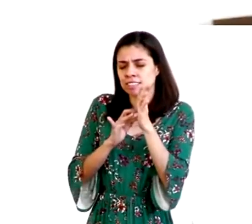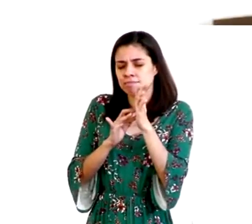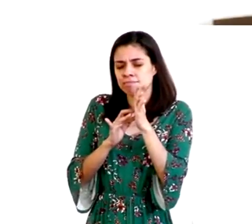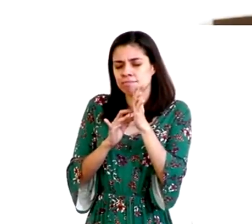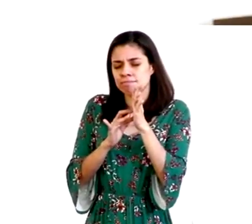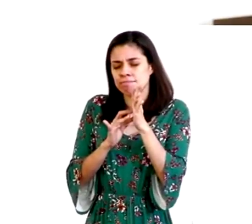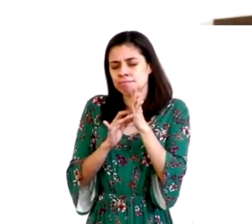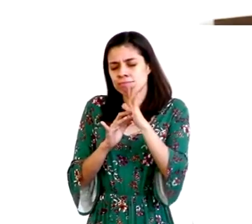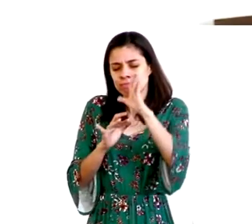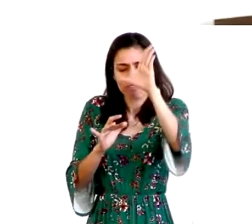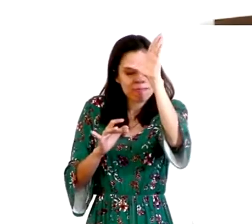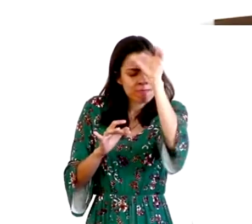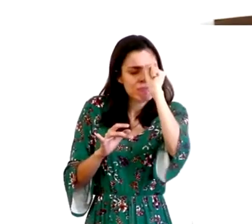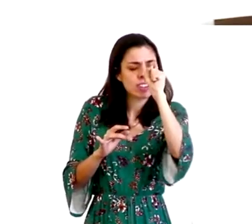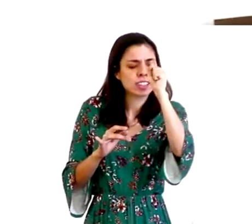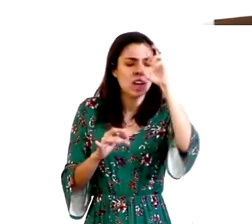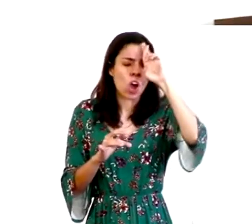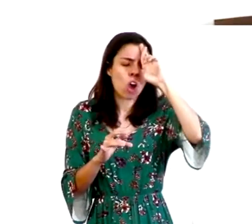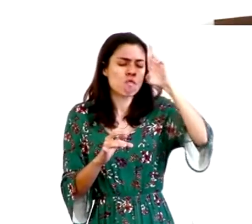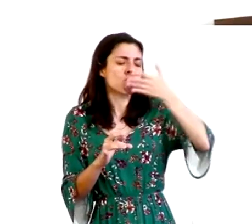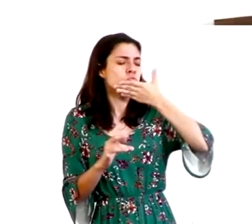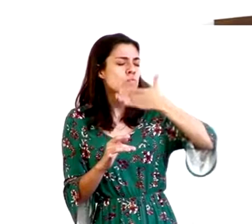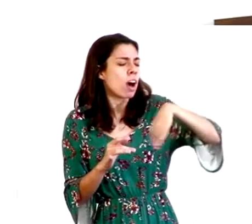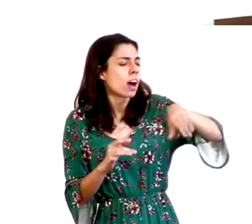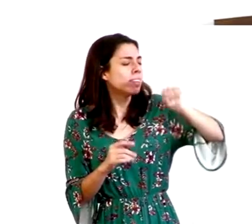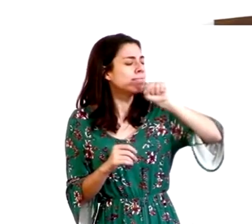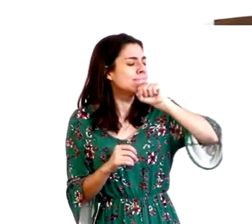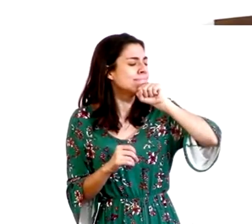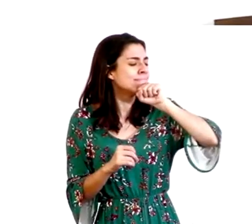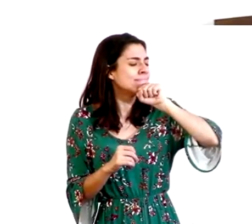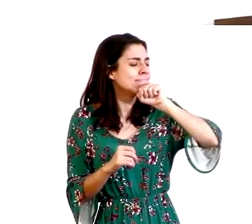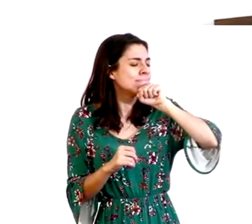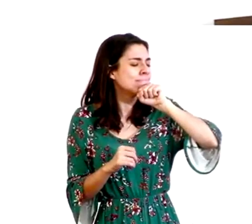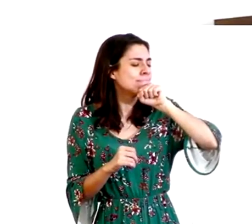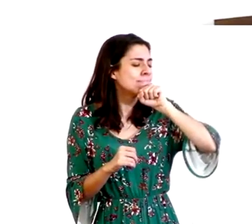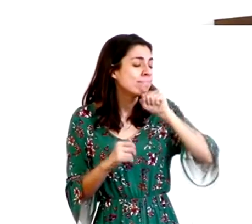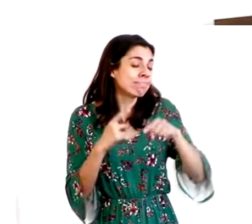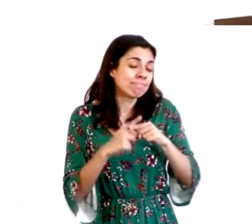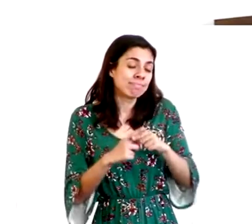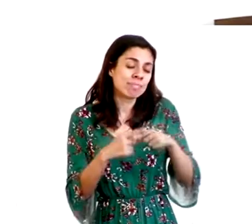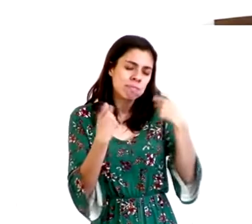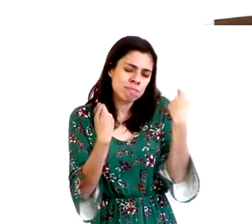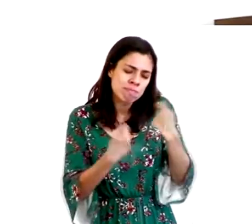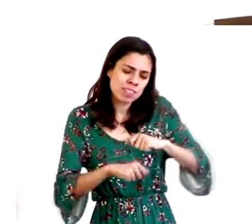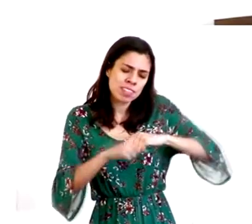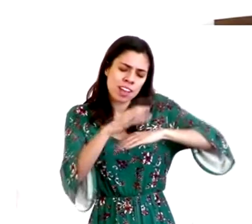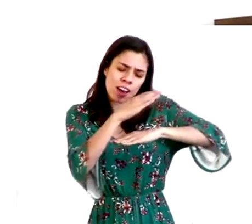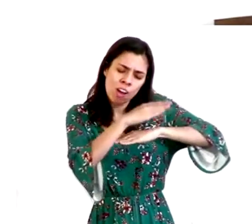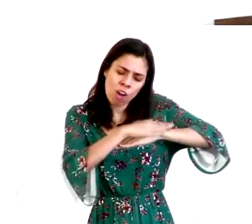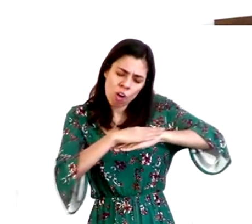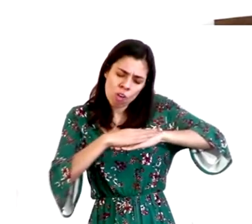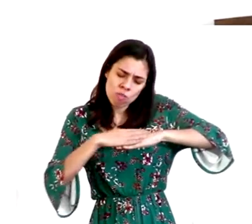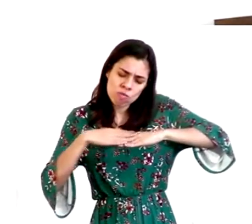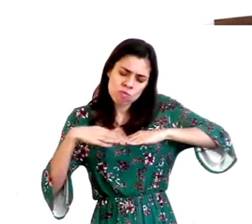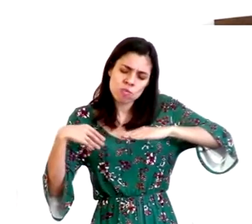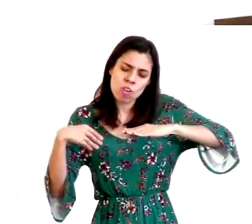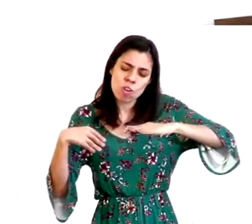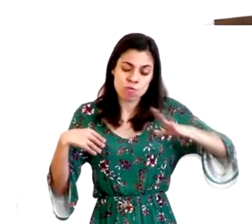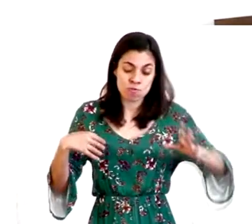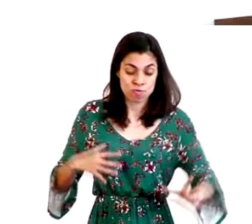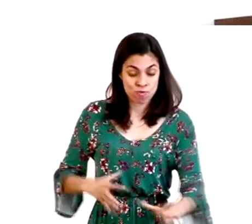Pai, para assim sermos consolados,